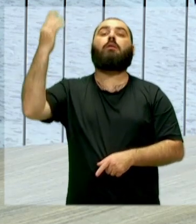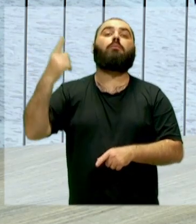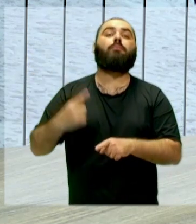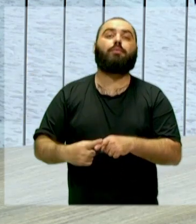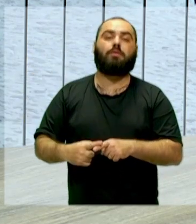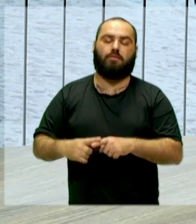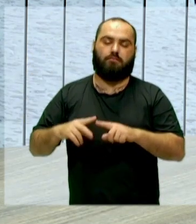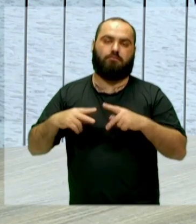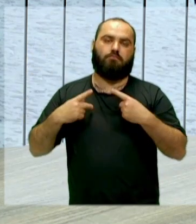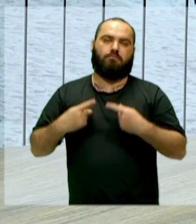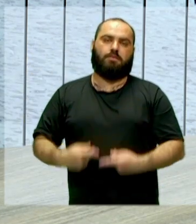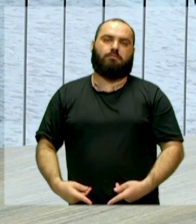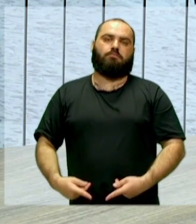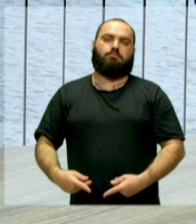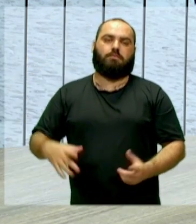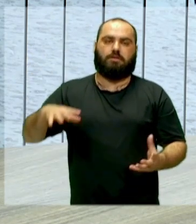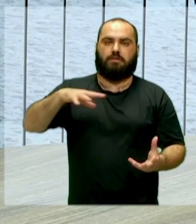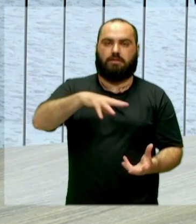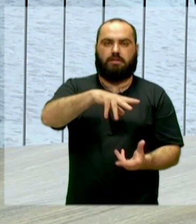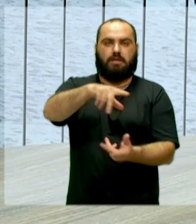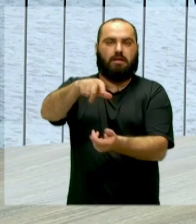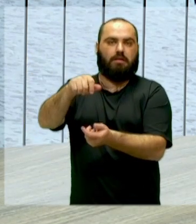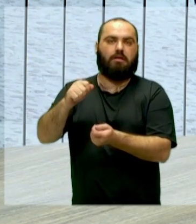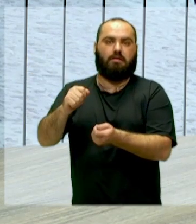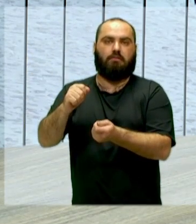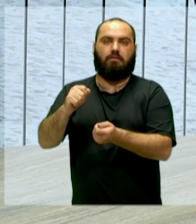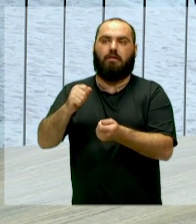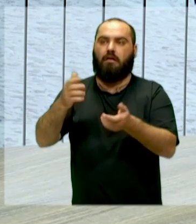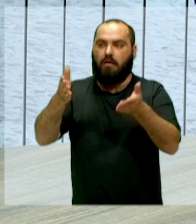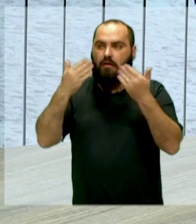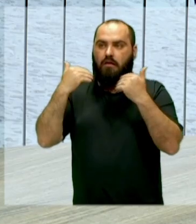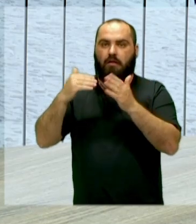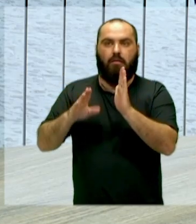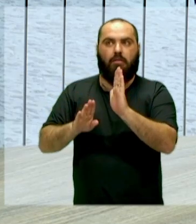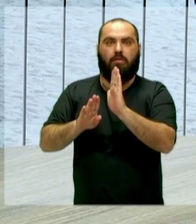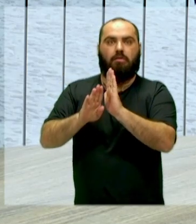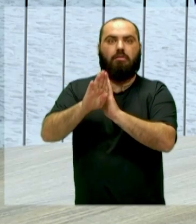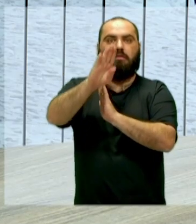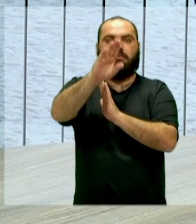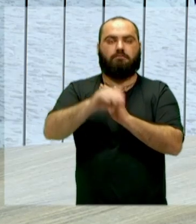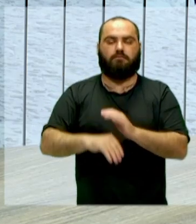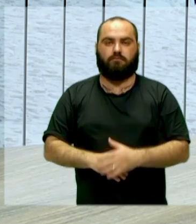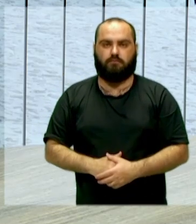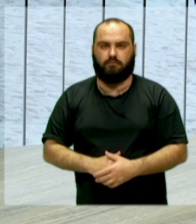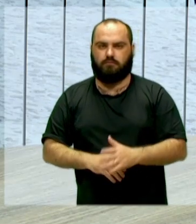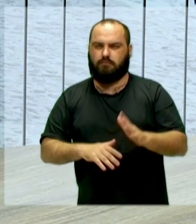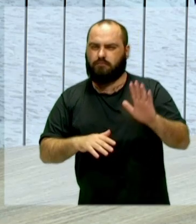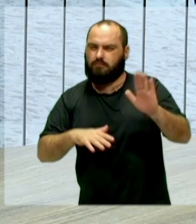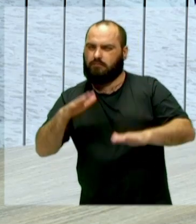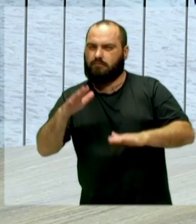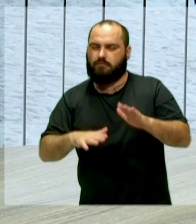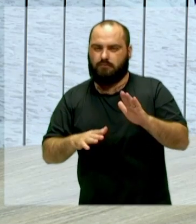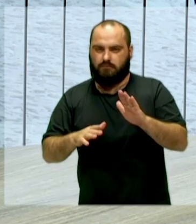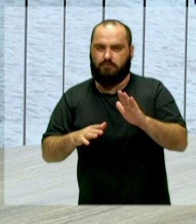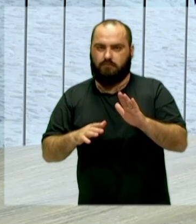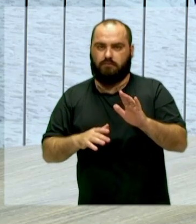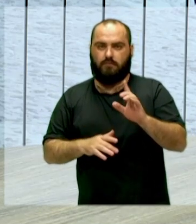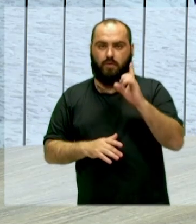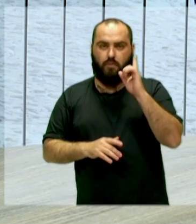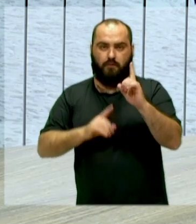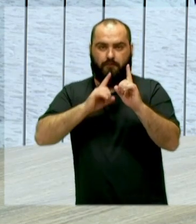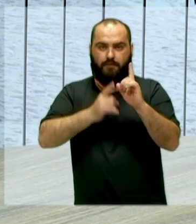que elevou a temperatura média da terra nos últimos anos né a gente a gente tem aí dados de que a temperatura média da terra aumentou em